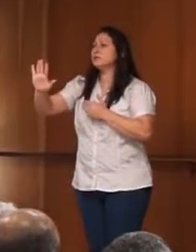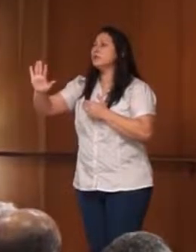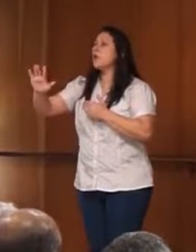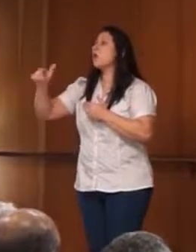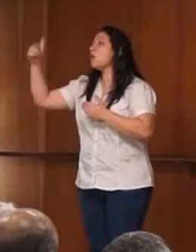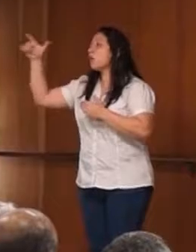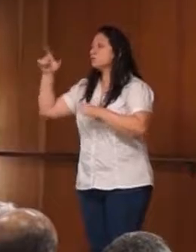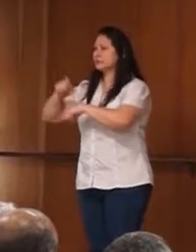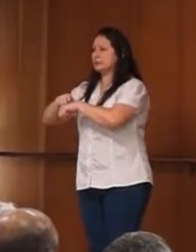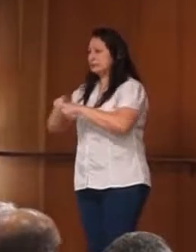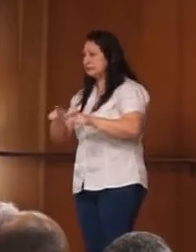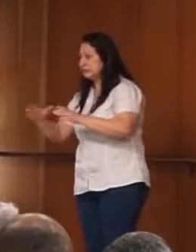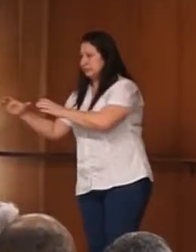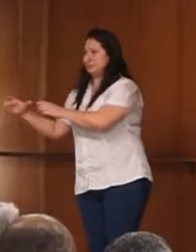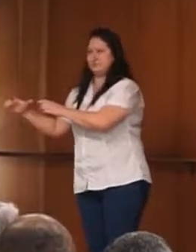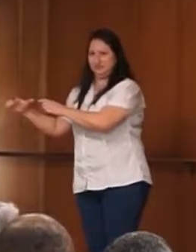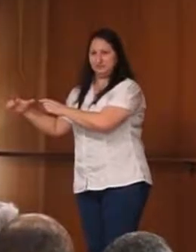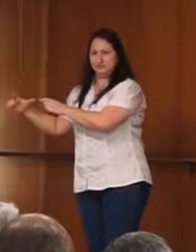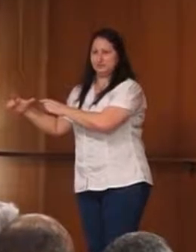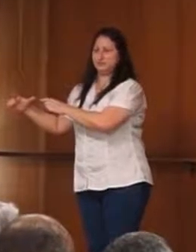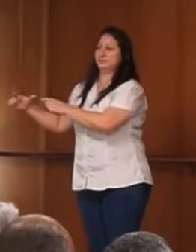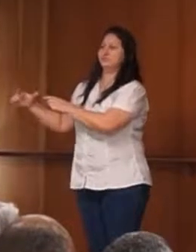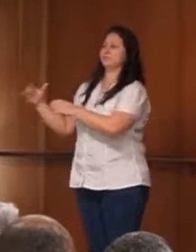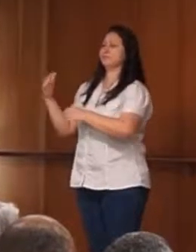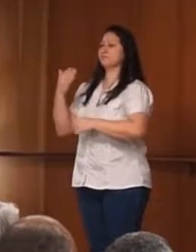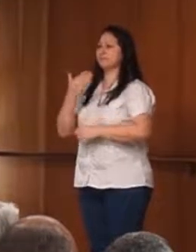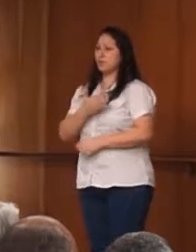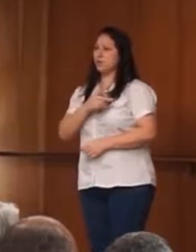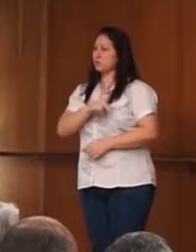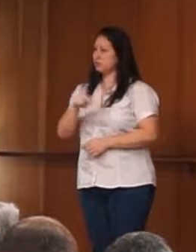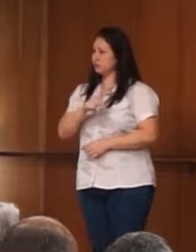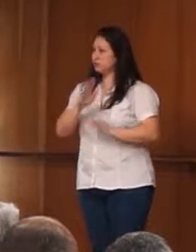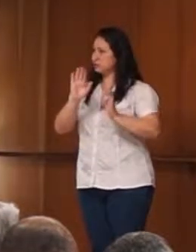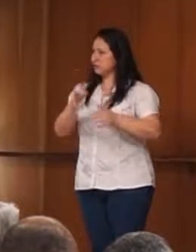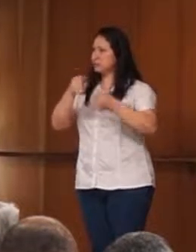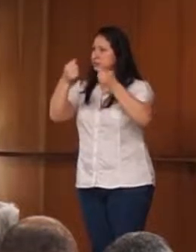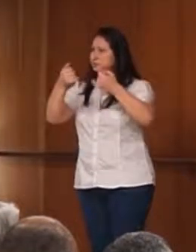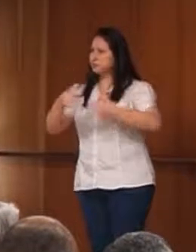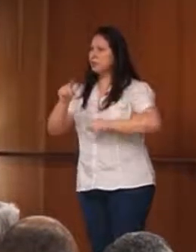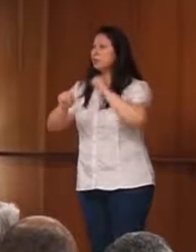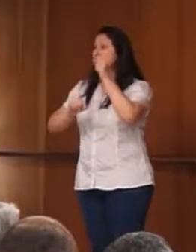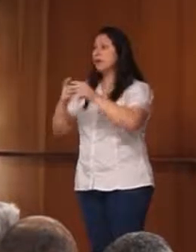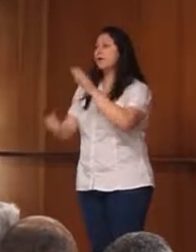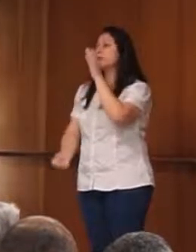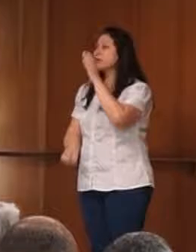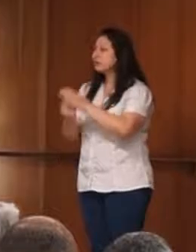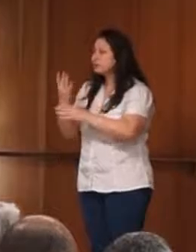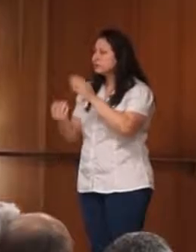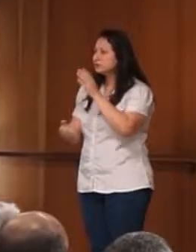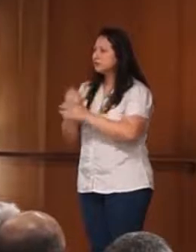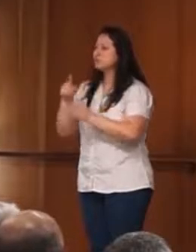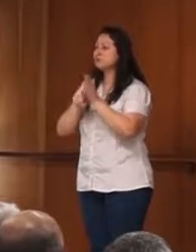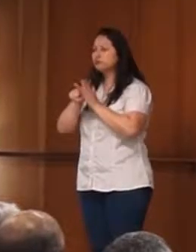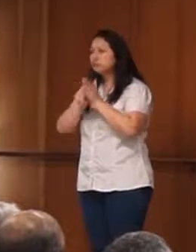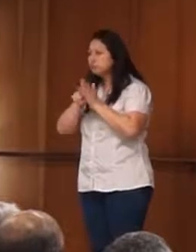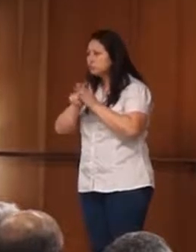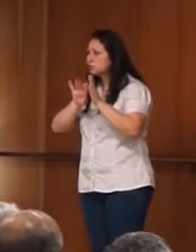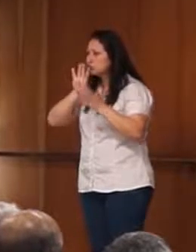outro momento em relação ao professor Kant, né, que é a criação do Instituto de Direito Social,